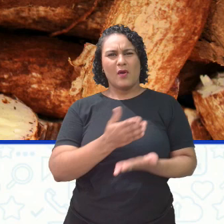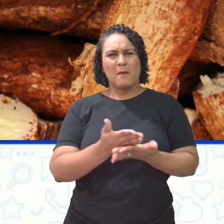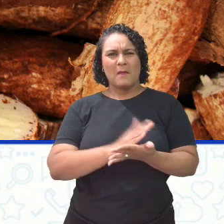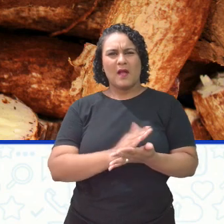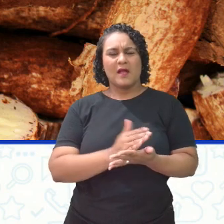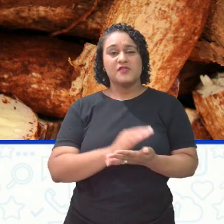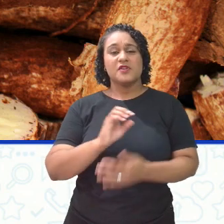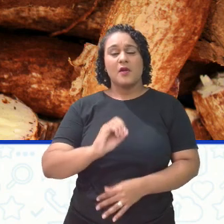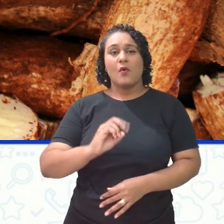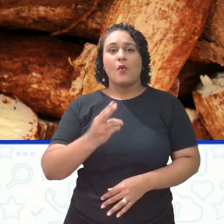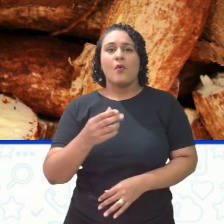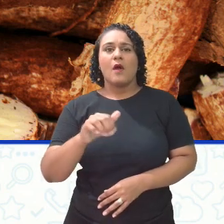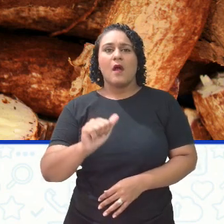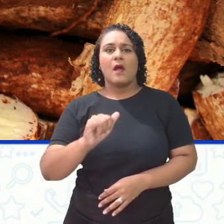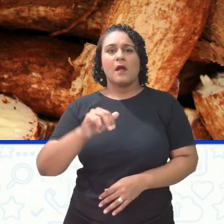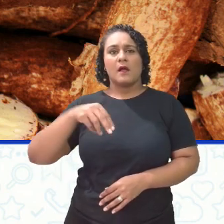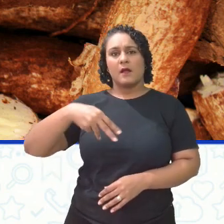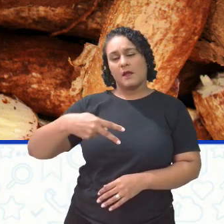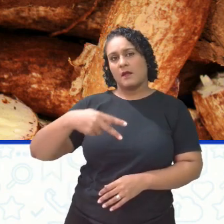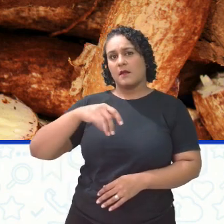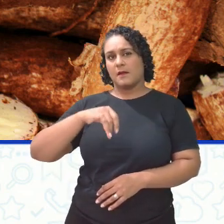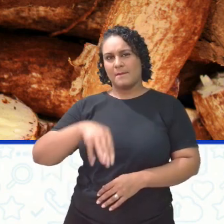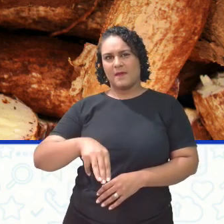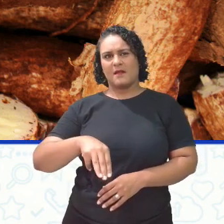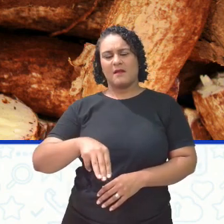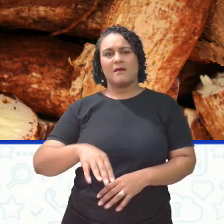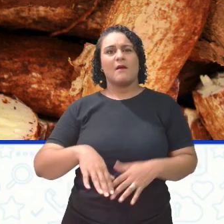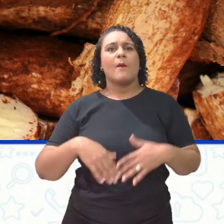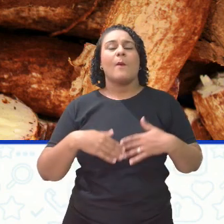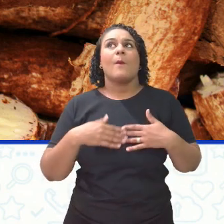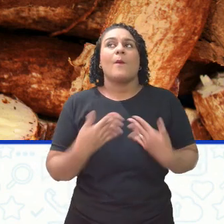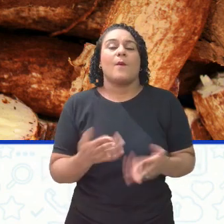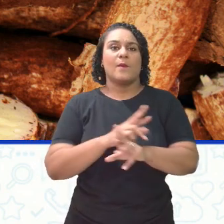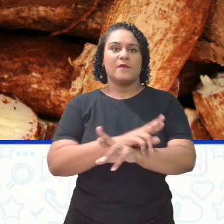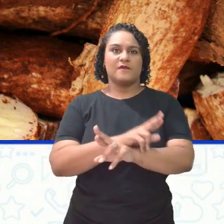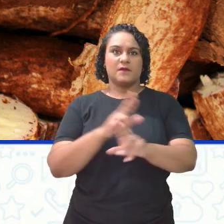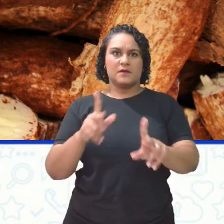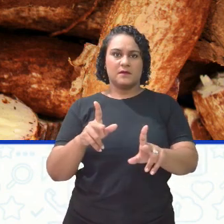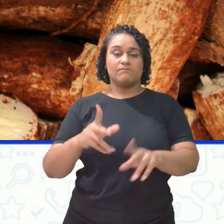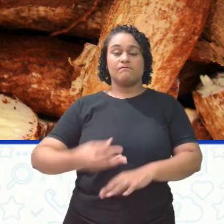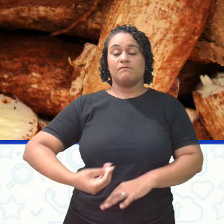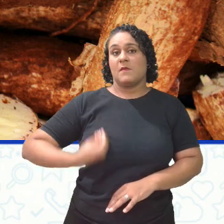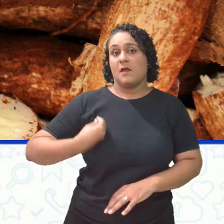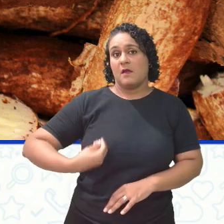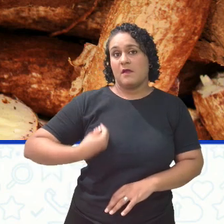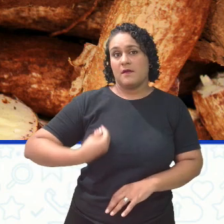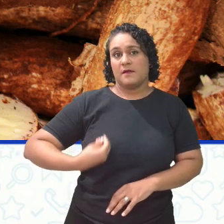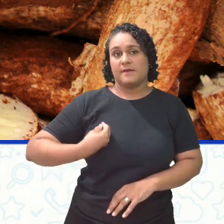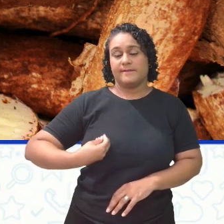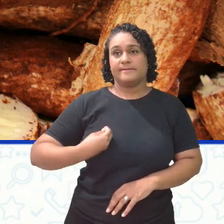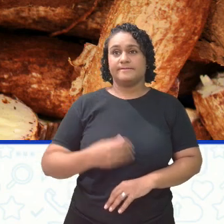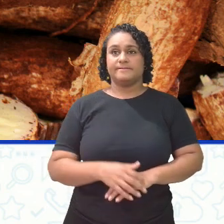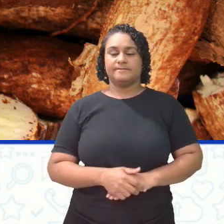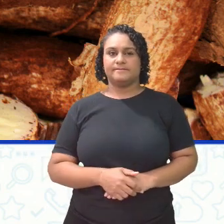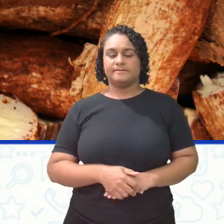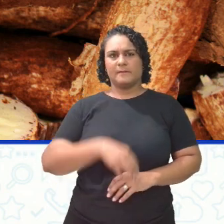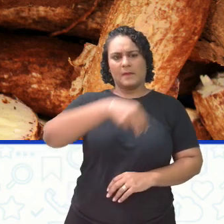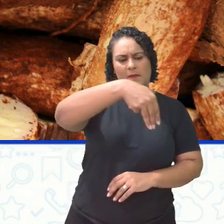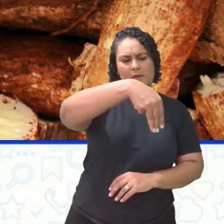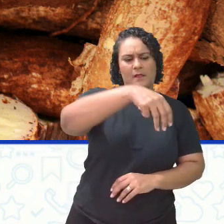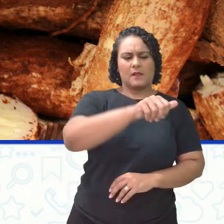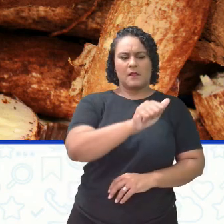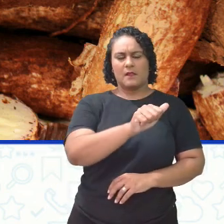aipim? E aí, o que é que vocês acham? Qual é a diferença que existe, né,